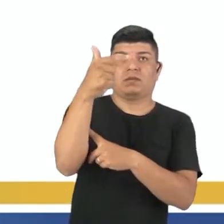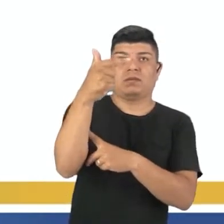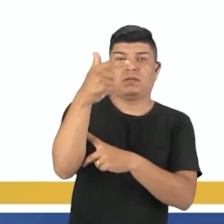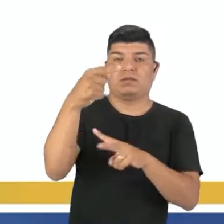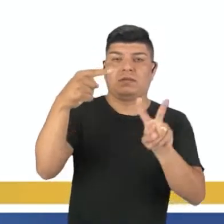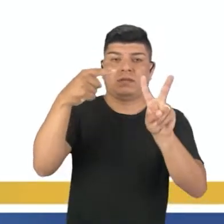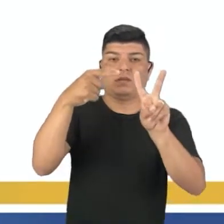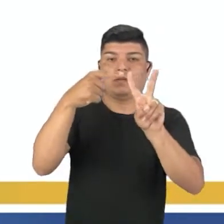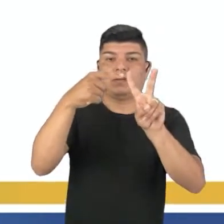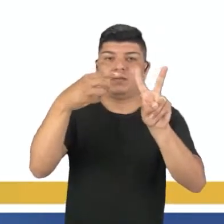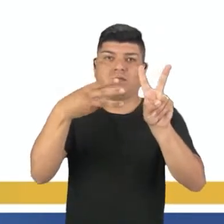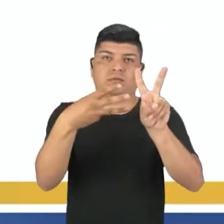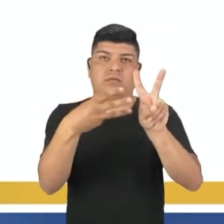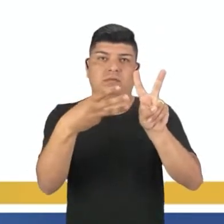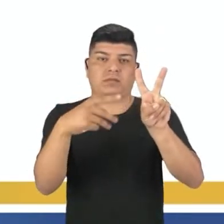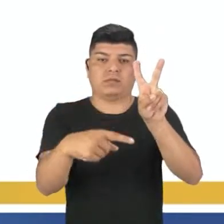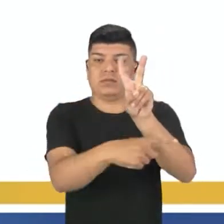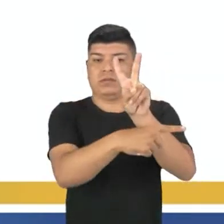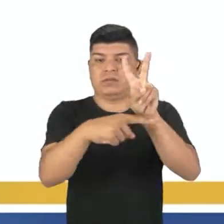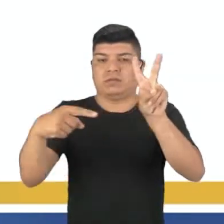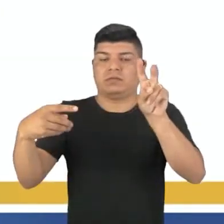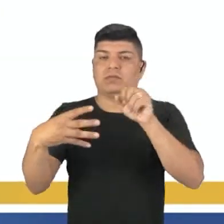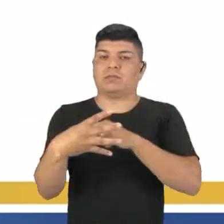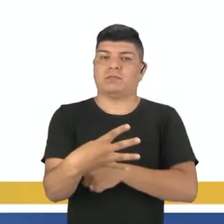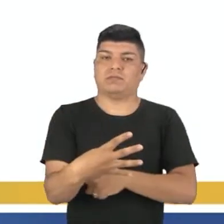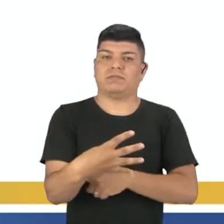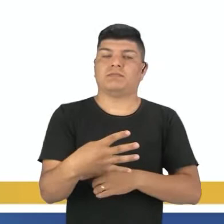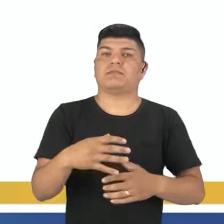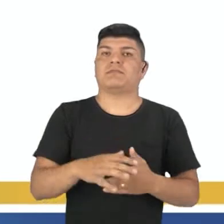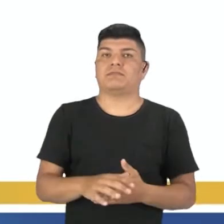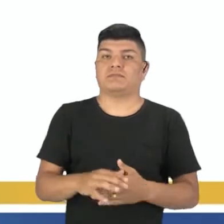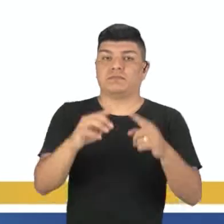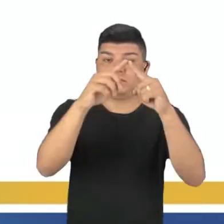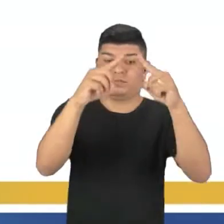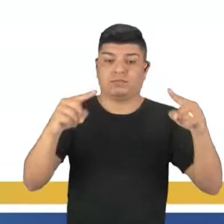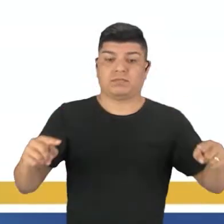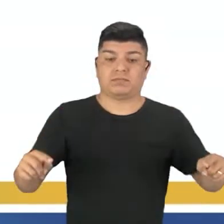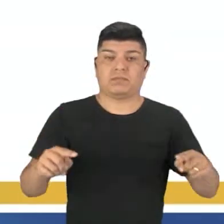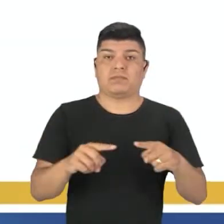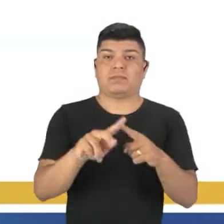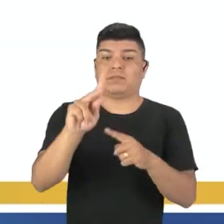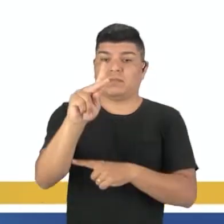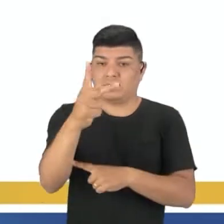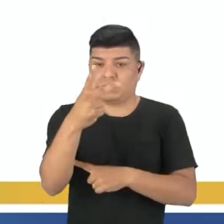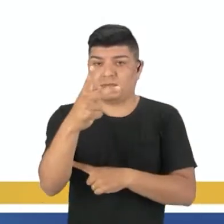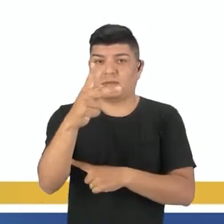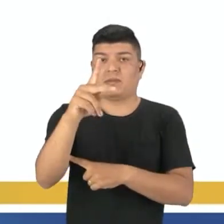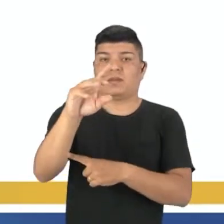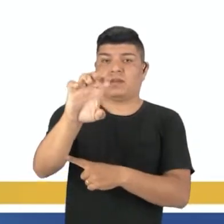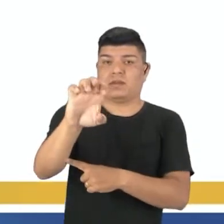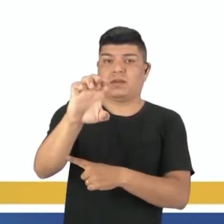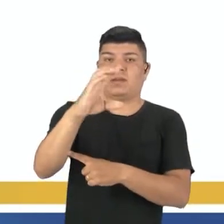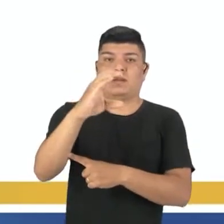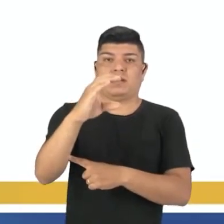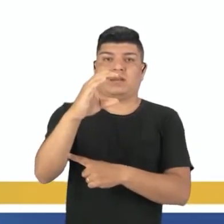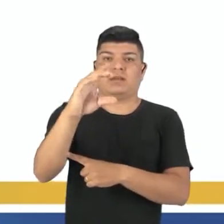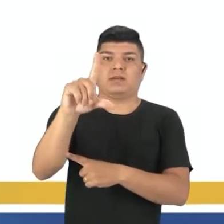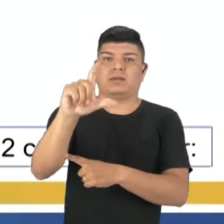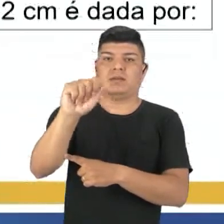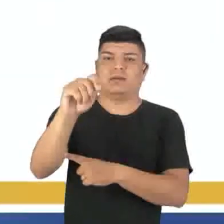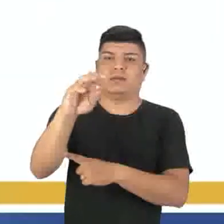vezes raiz de 3 sobre 4. Então, esse triângulo aí é o triângulo equilátero, tá, gente? Não